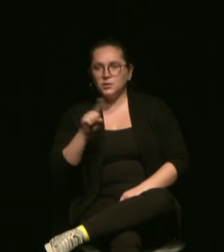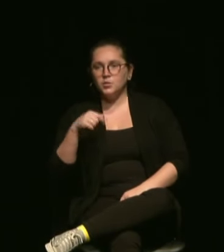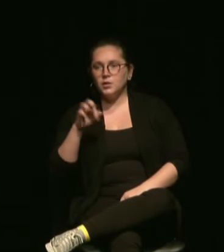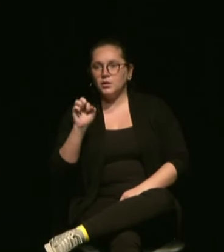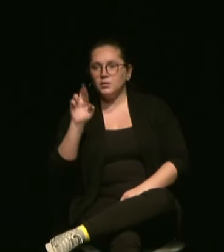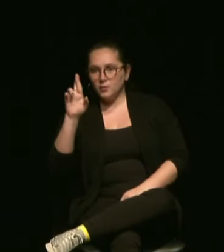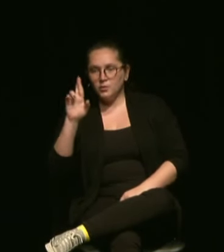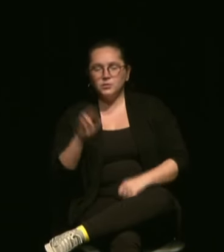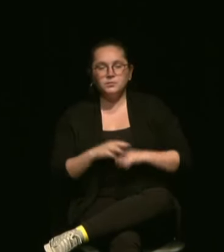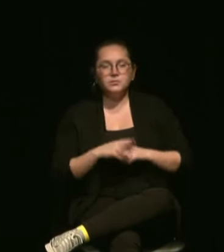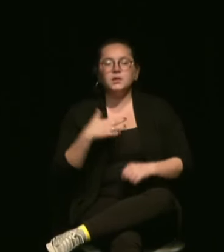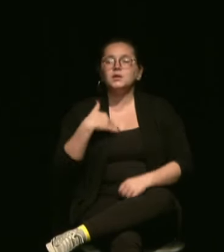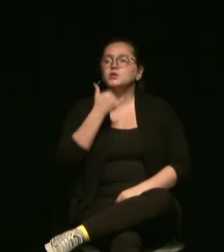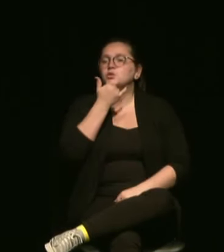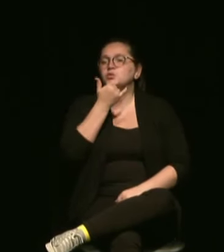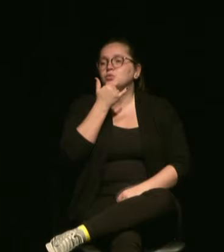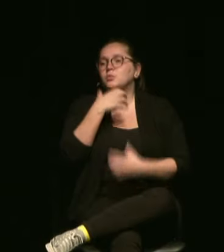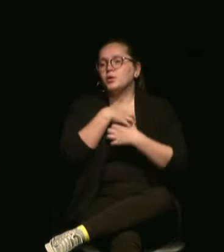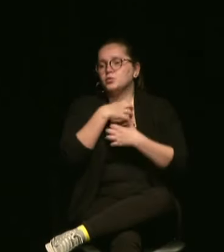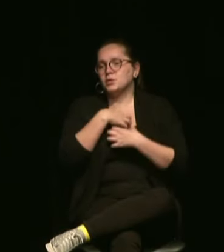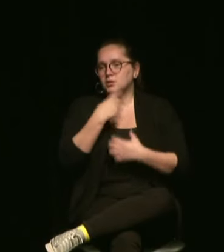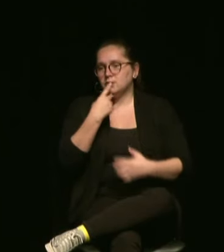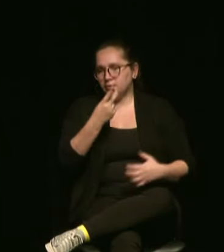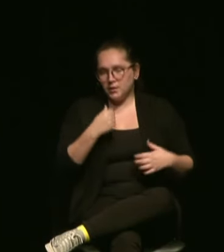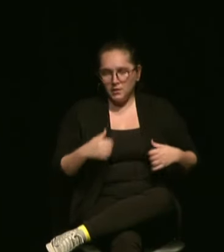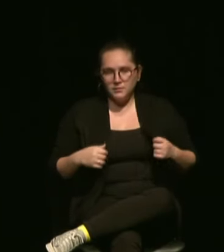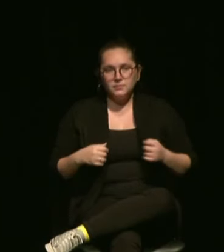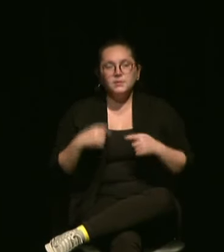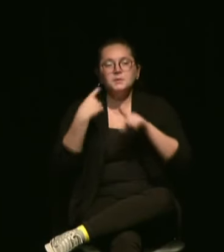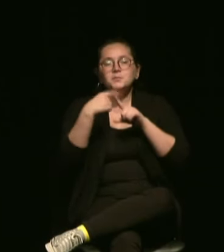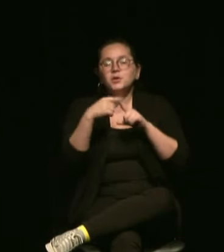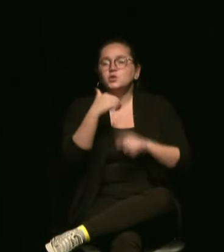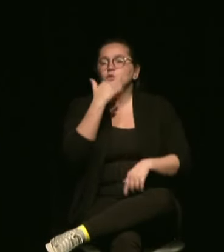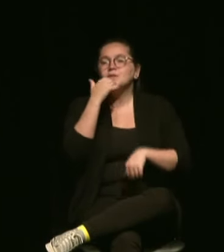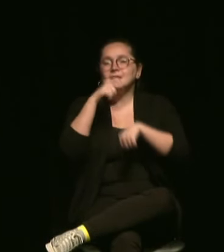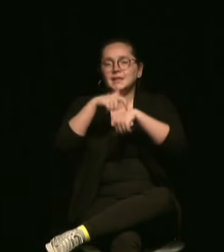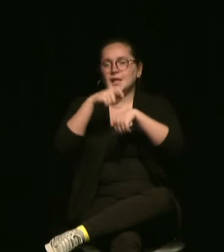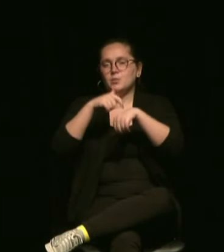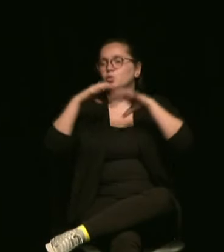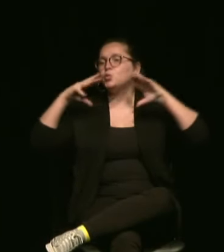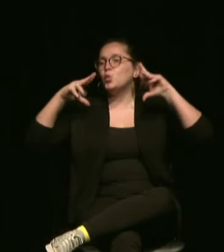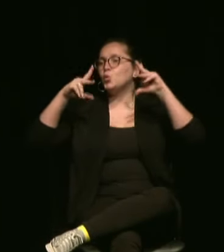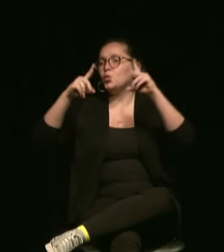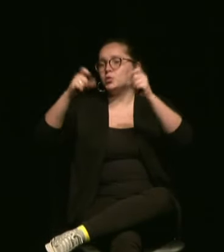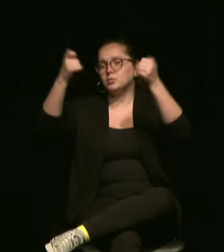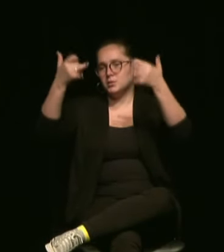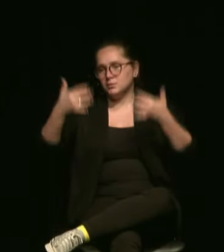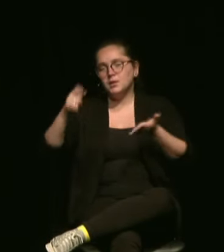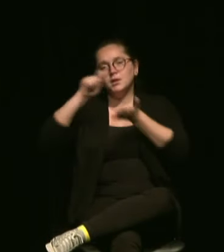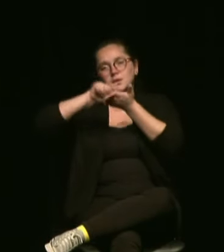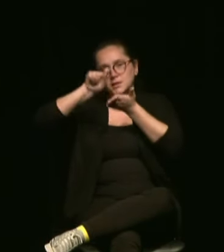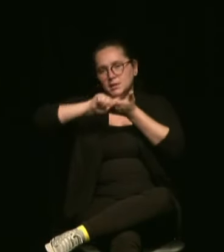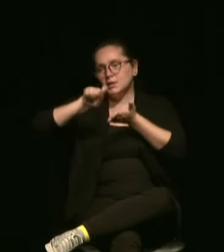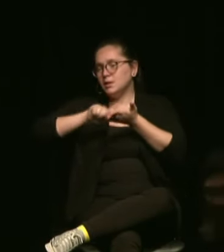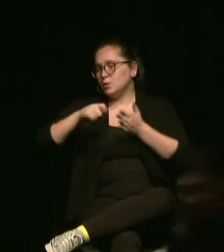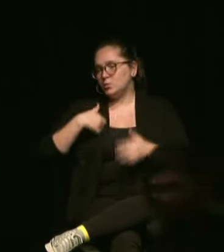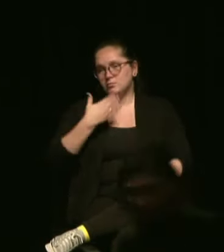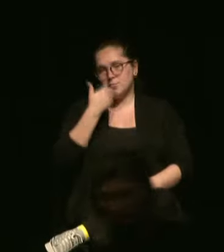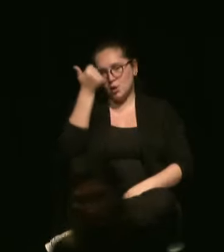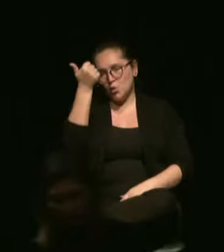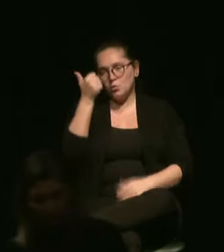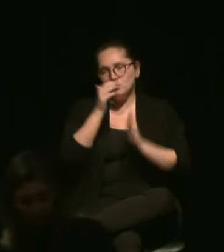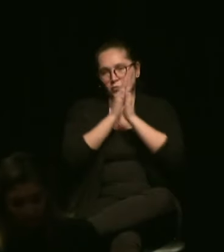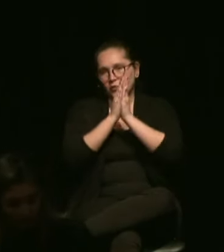falar. A gente não consegue ter tempo para todo mundo, então o escrito é realmente a melhor